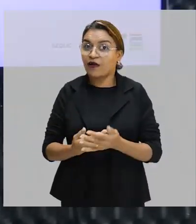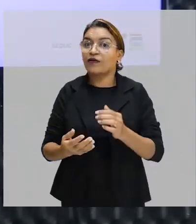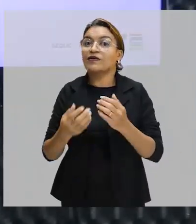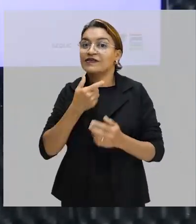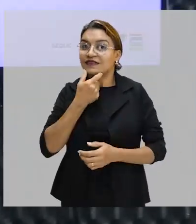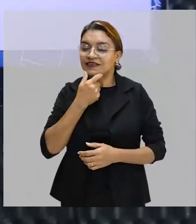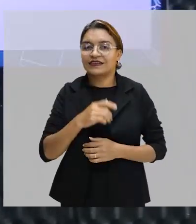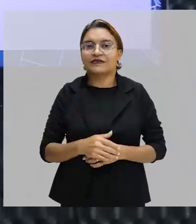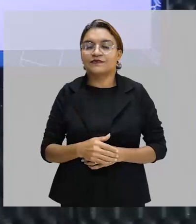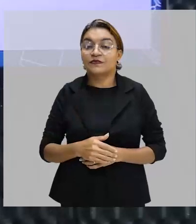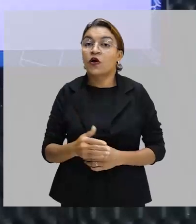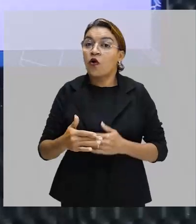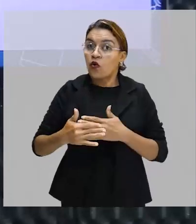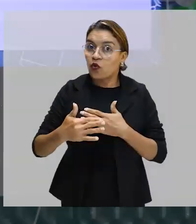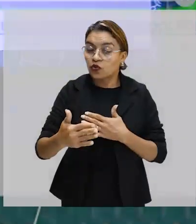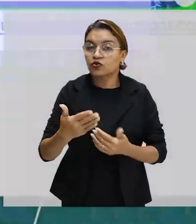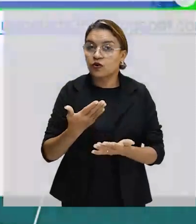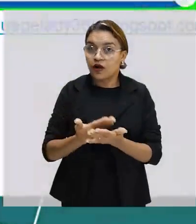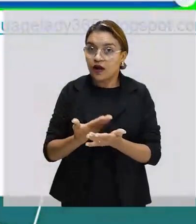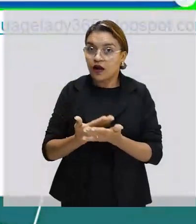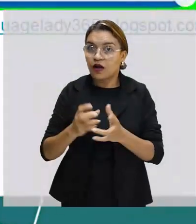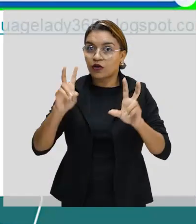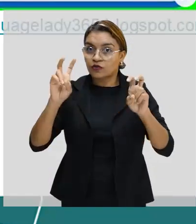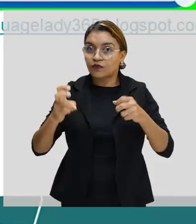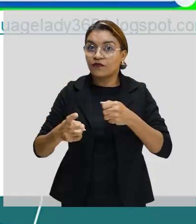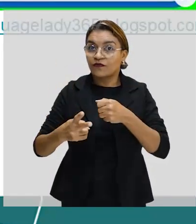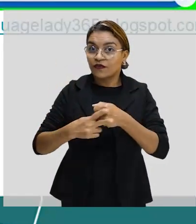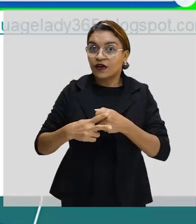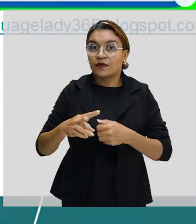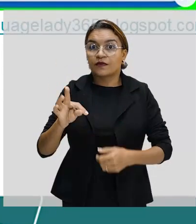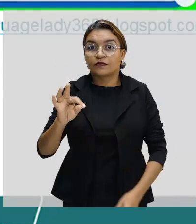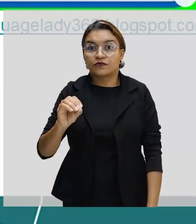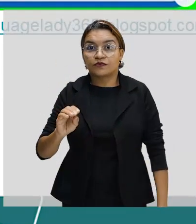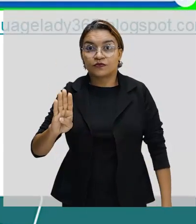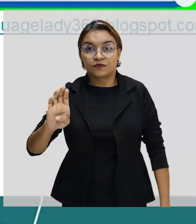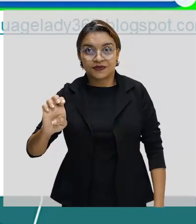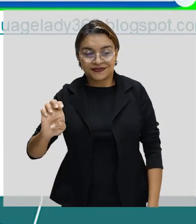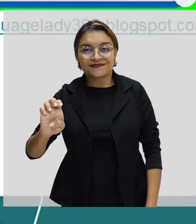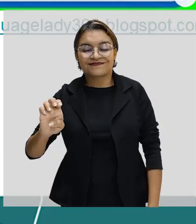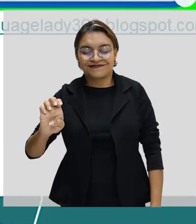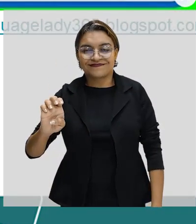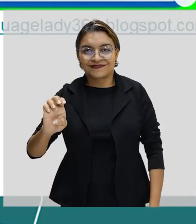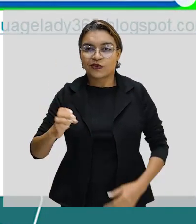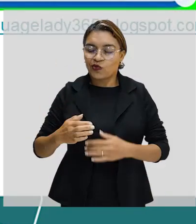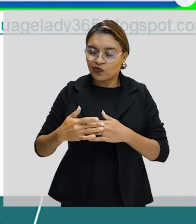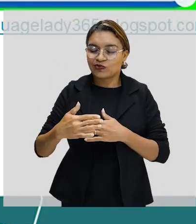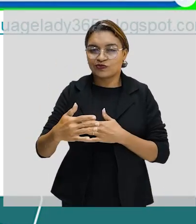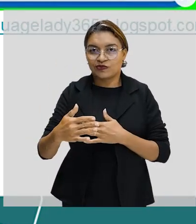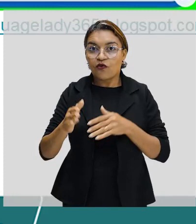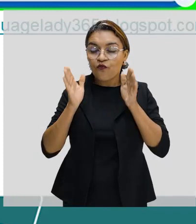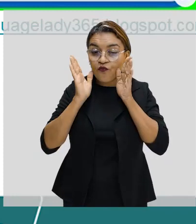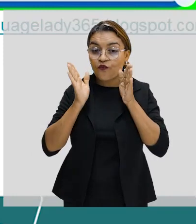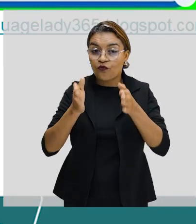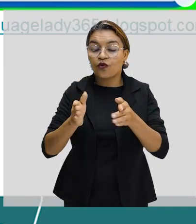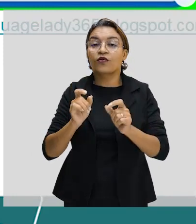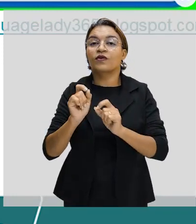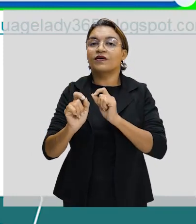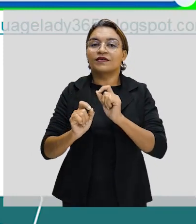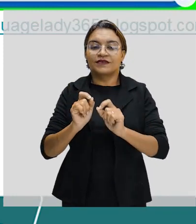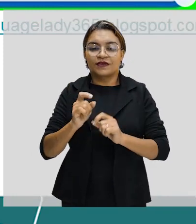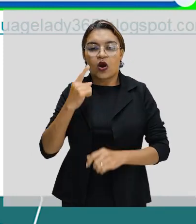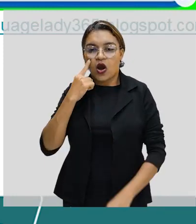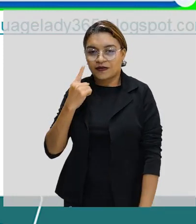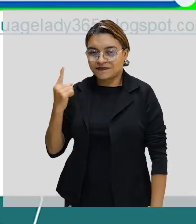vamos continuar a nossa aula falando de verb to be. Vamos continuar com o verbo to be e o nosso foco hoje vai ser